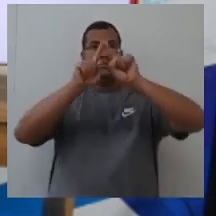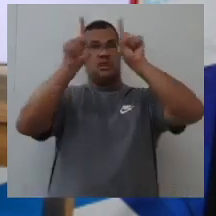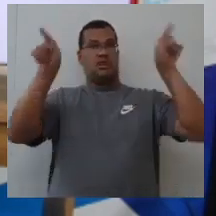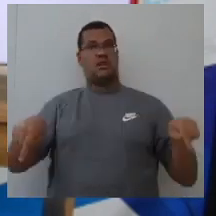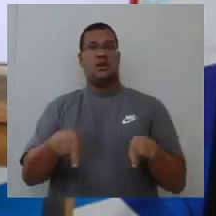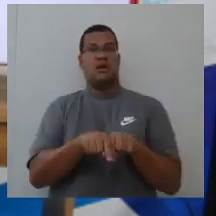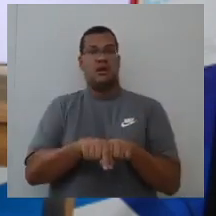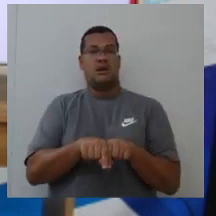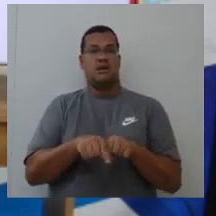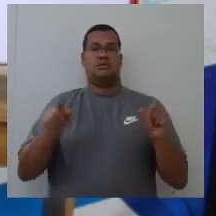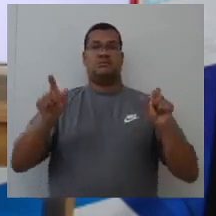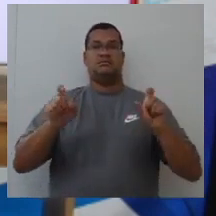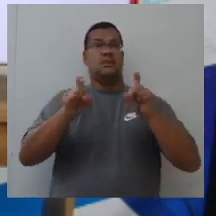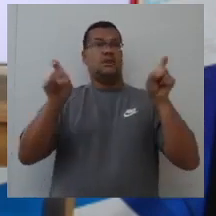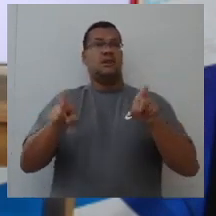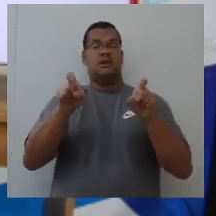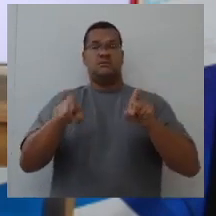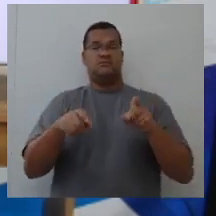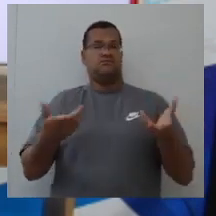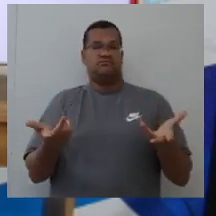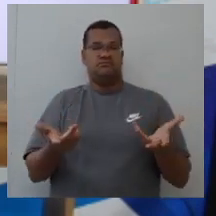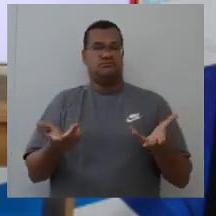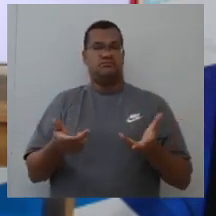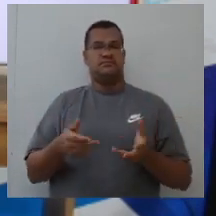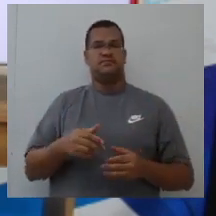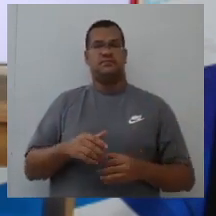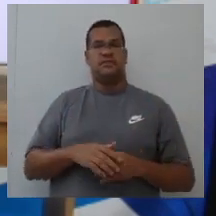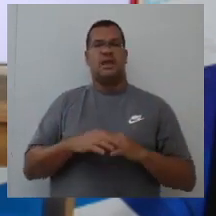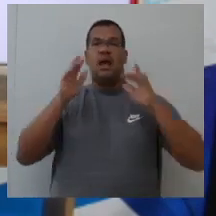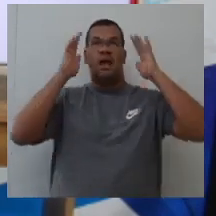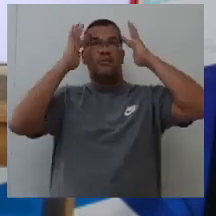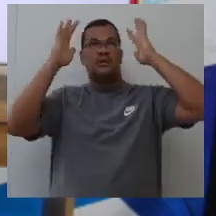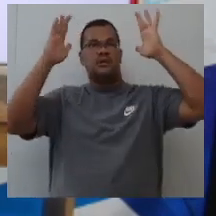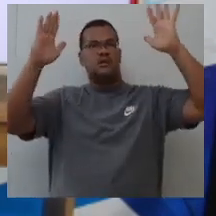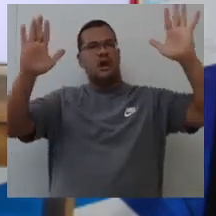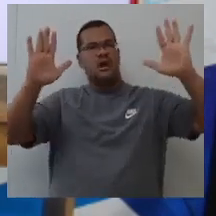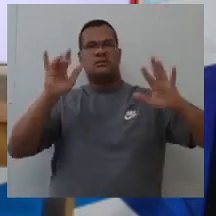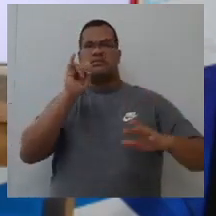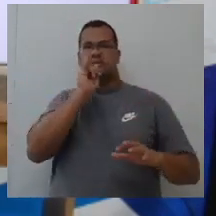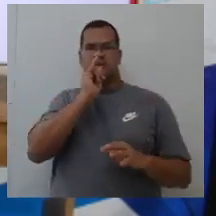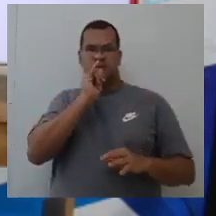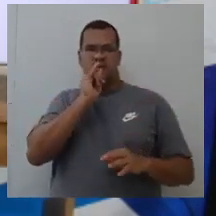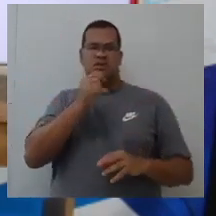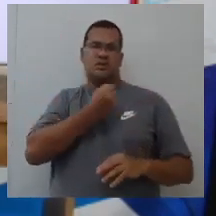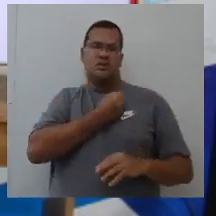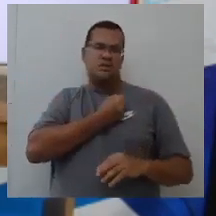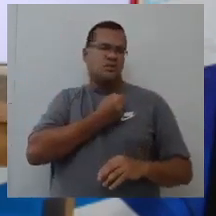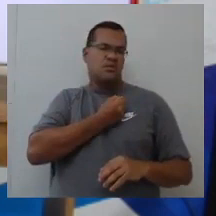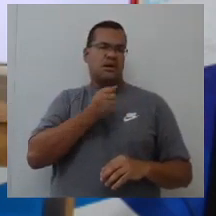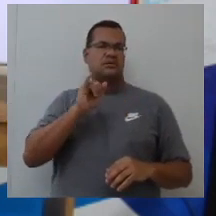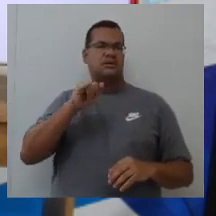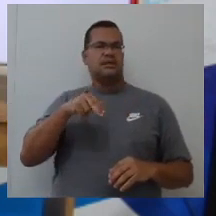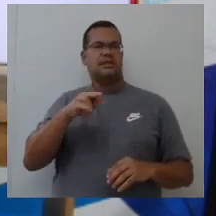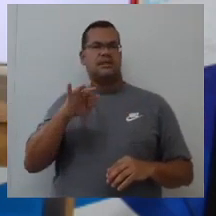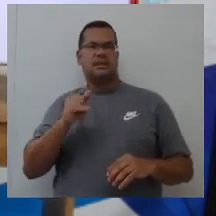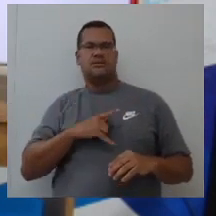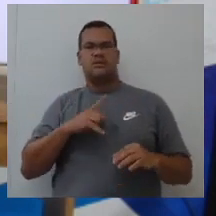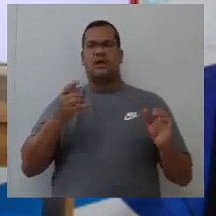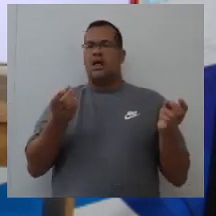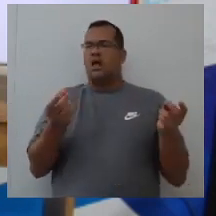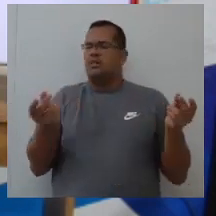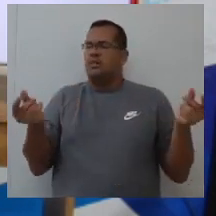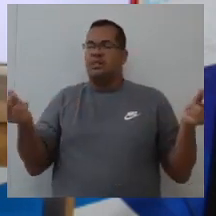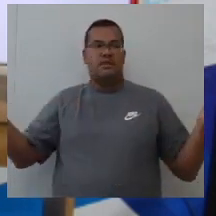tela. E é uma coisa abstrata. Ela, no caso dos números inteiros ou dos números reais, ela nem tem fim